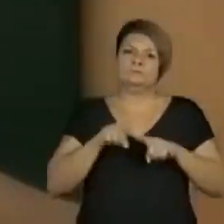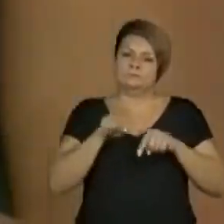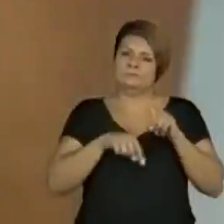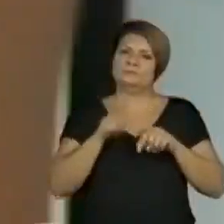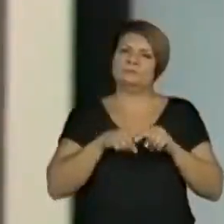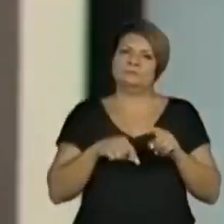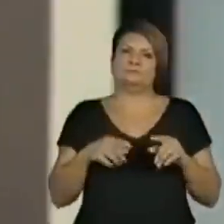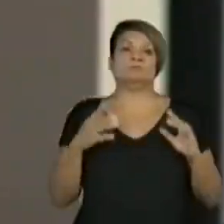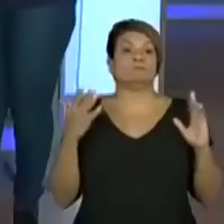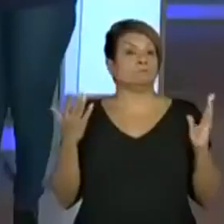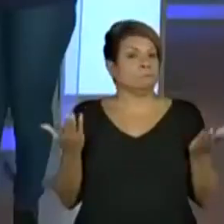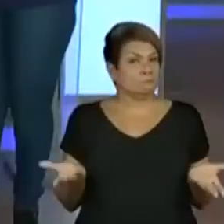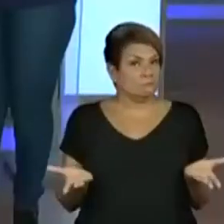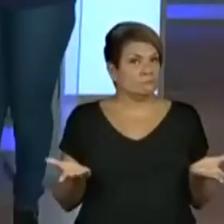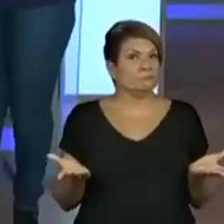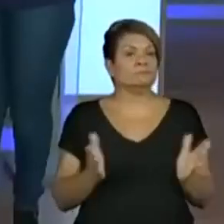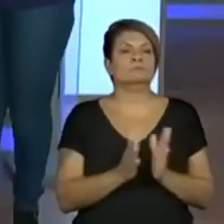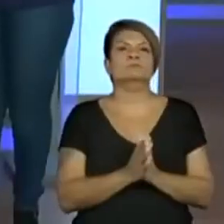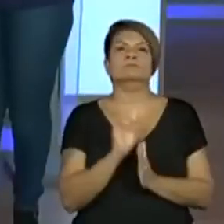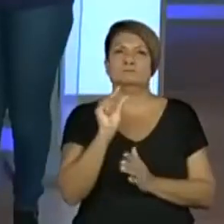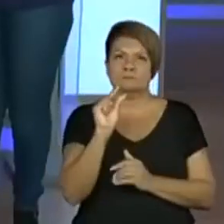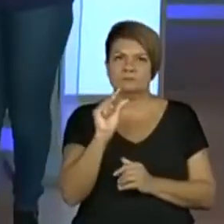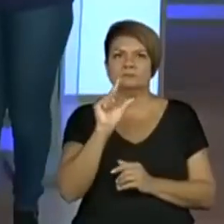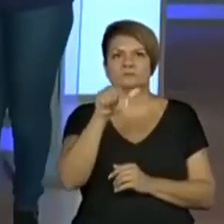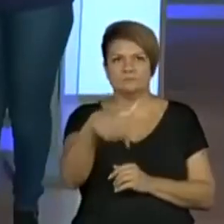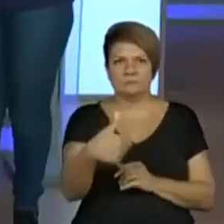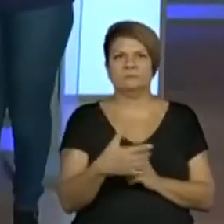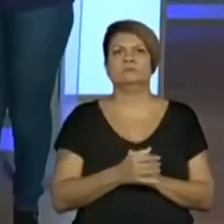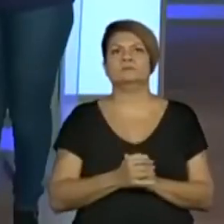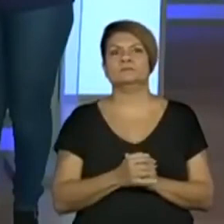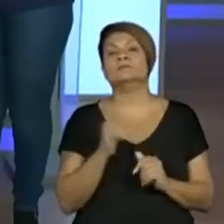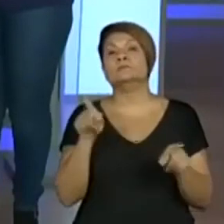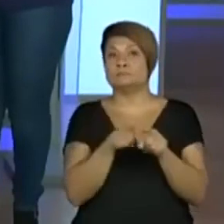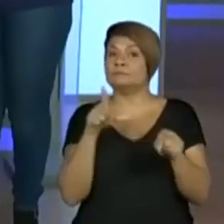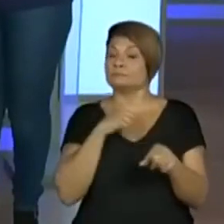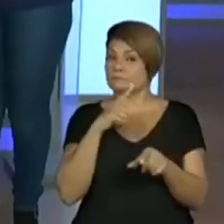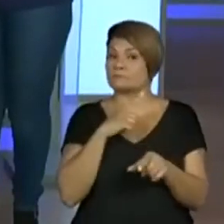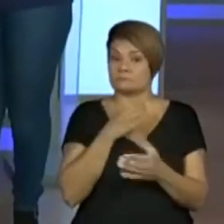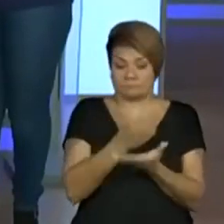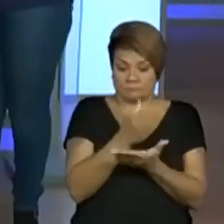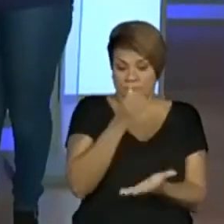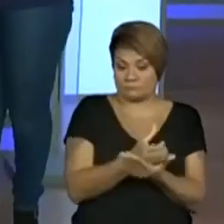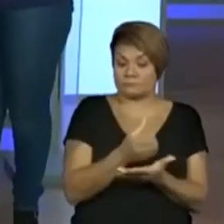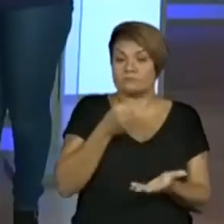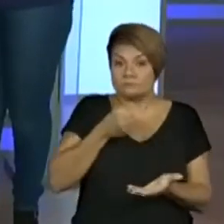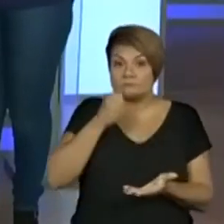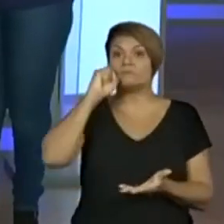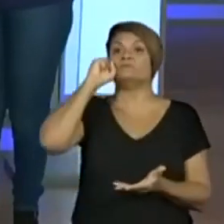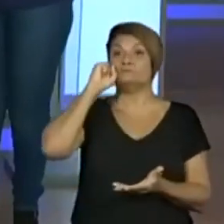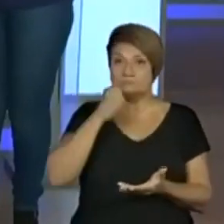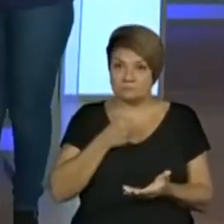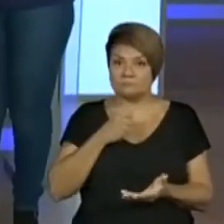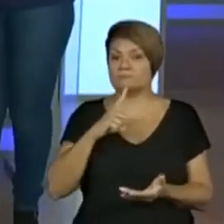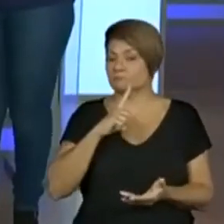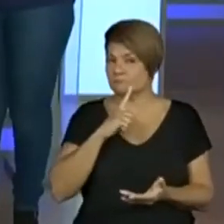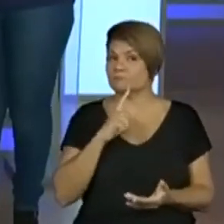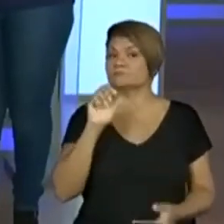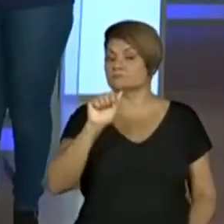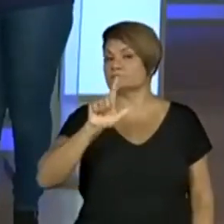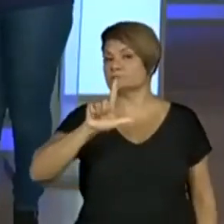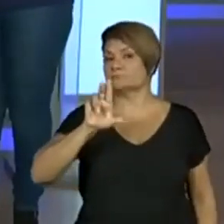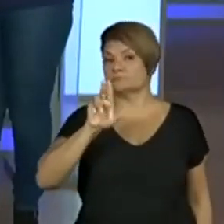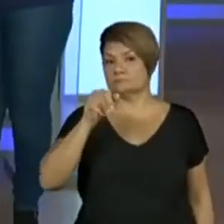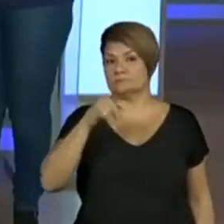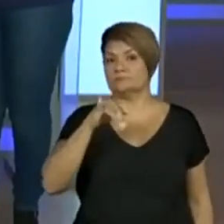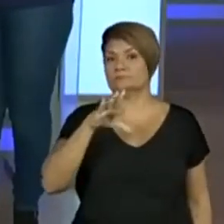Aliás a gente vai falar daqui a pouquinho também é a muitos copos canecas feitas de alumínio e a gente